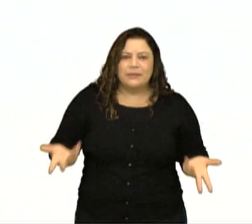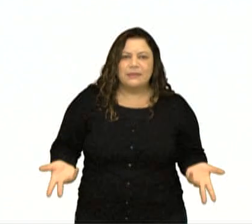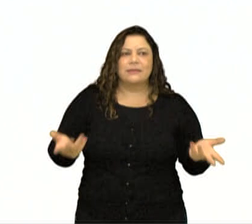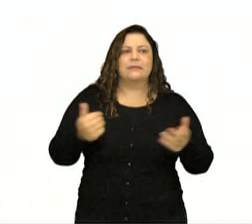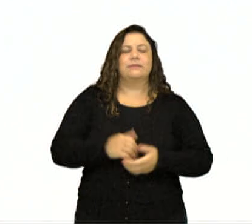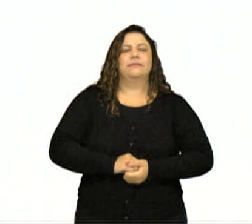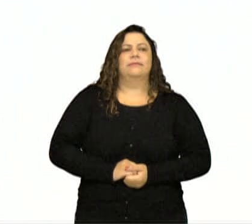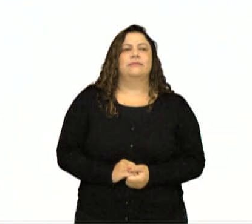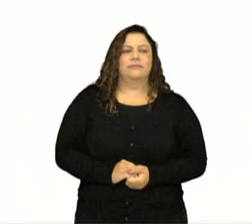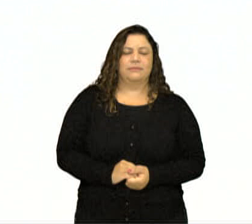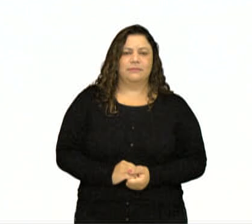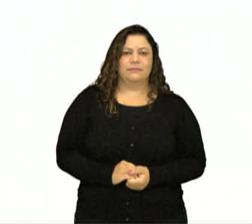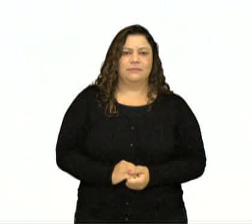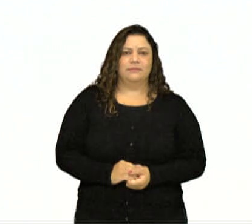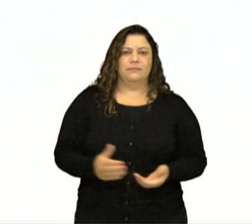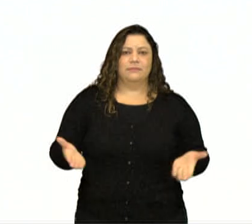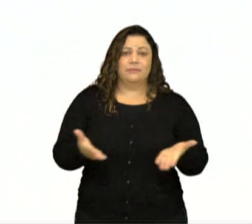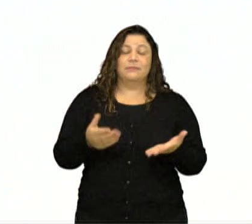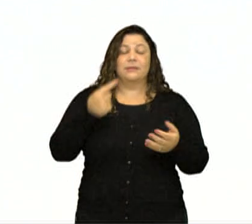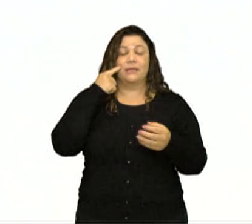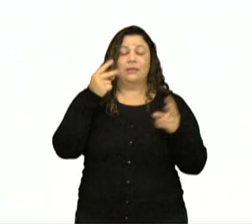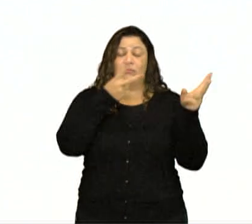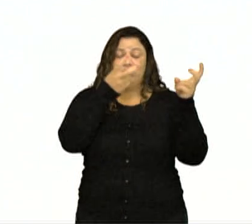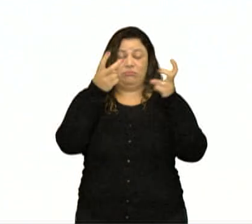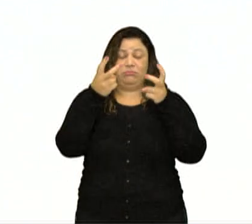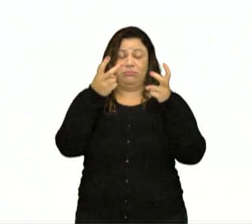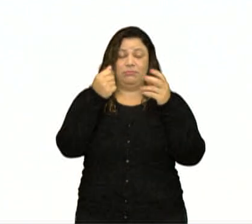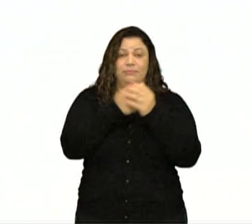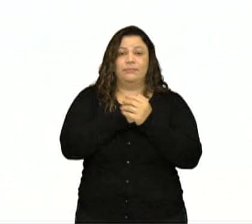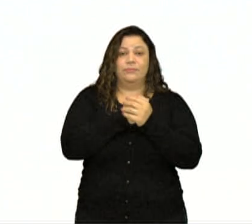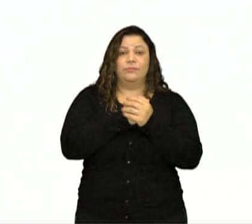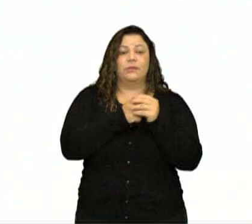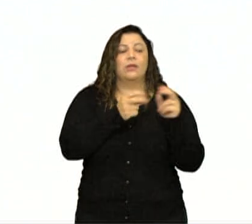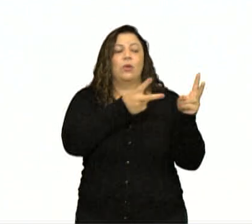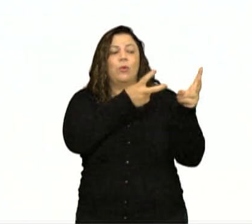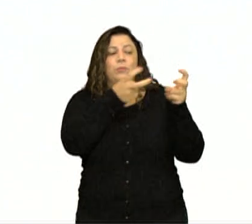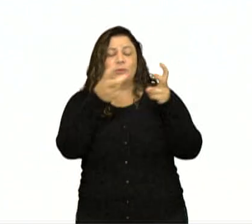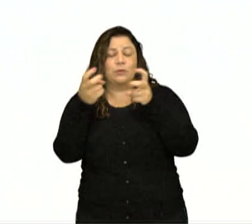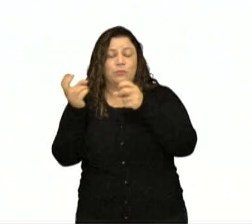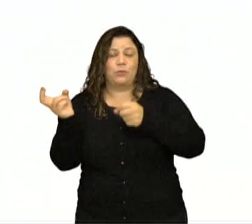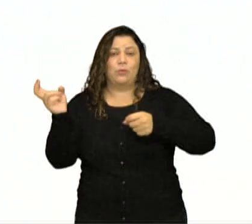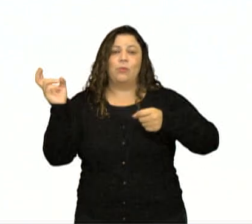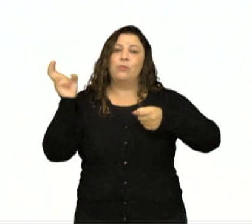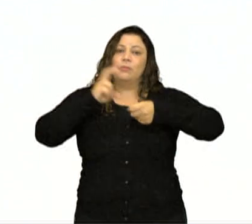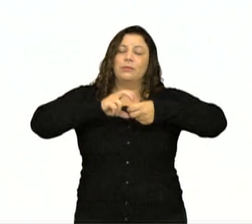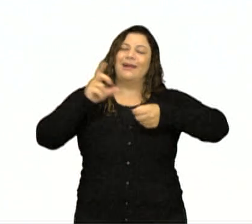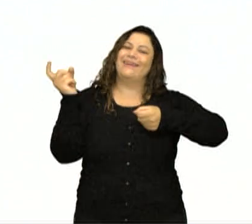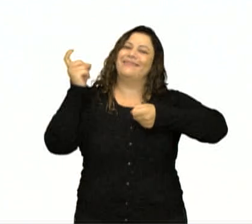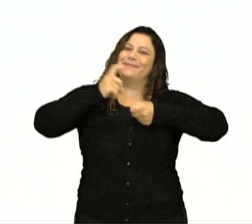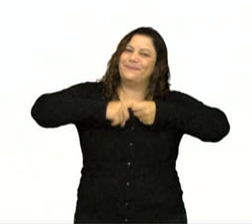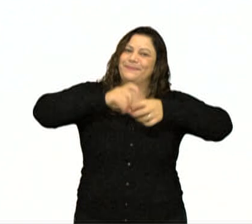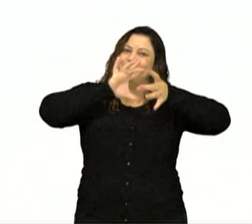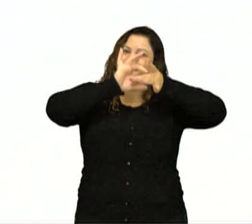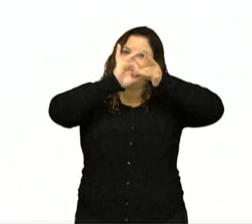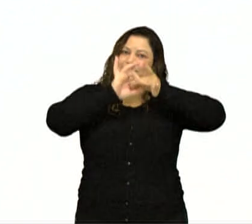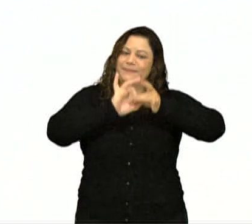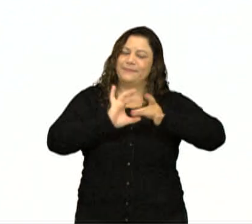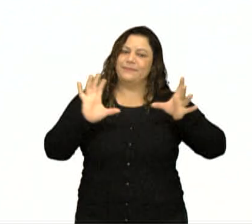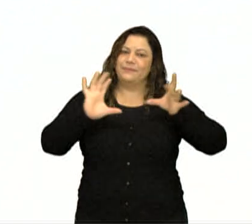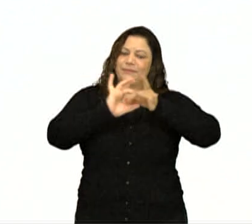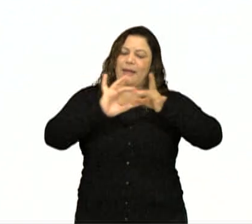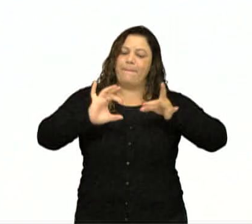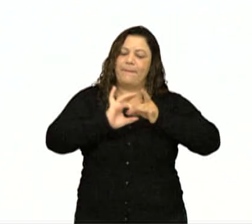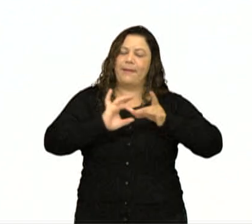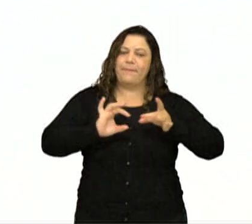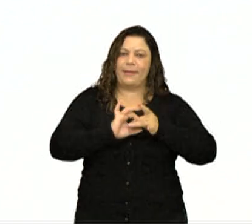porquanto. Com base nisso, você observou ali as conjunções que estabelecem essas relações nas sindéticas. Temos